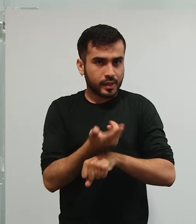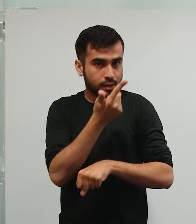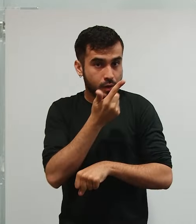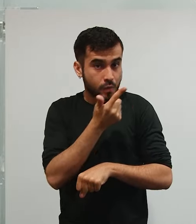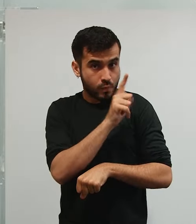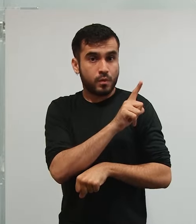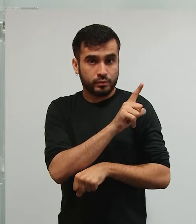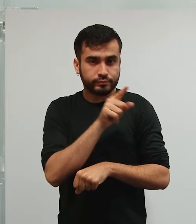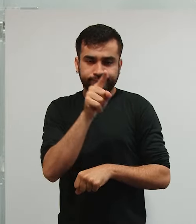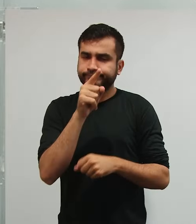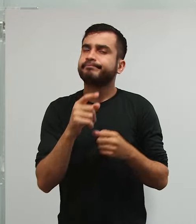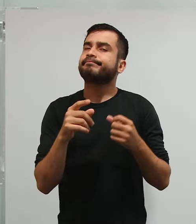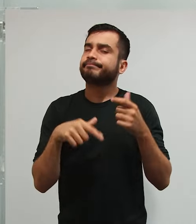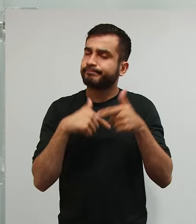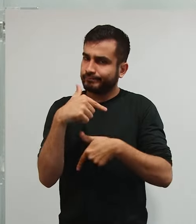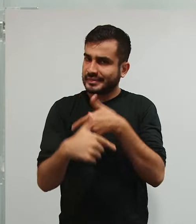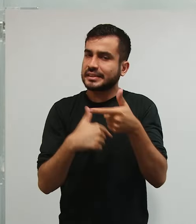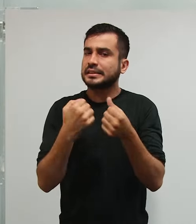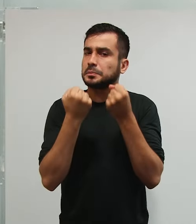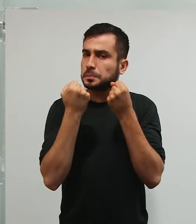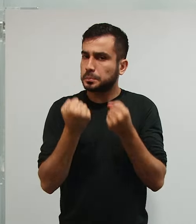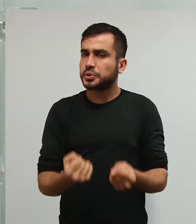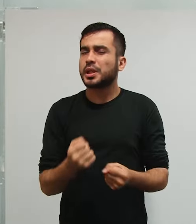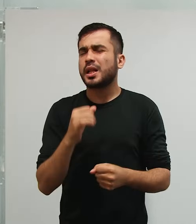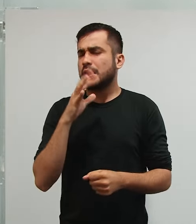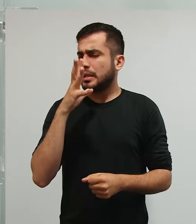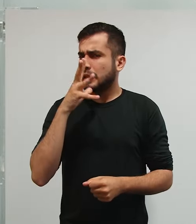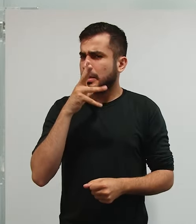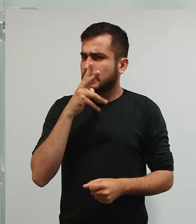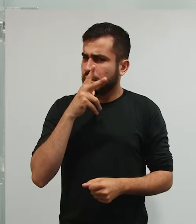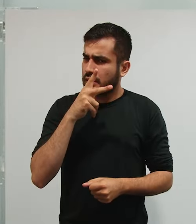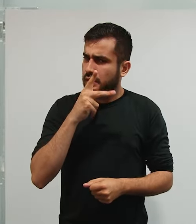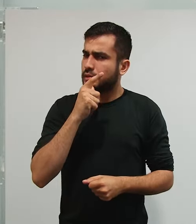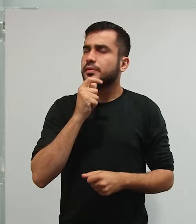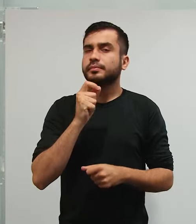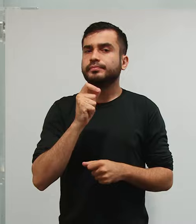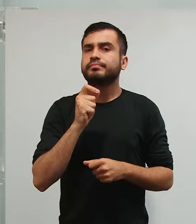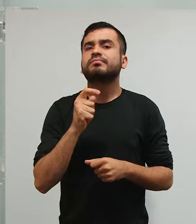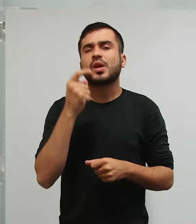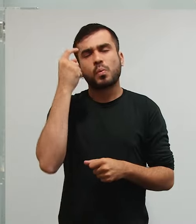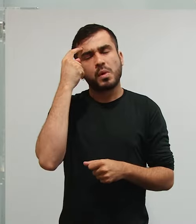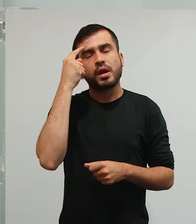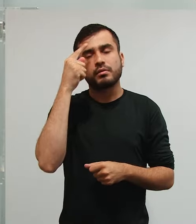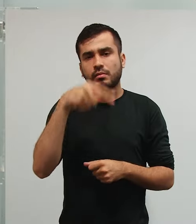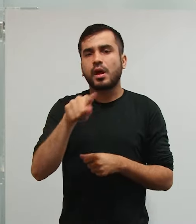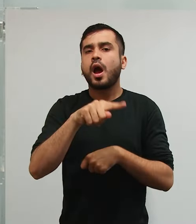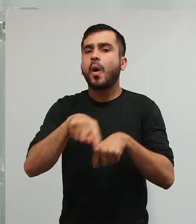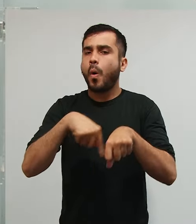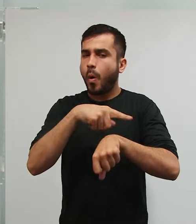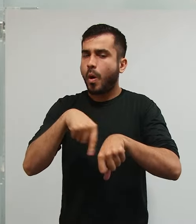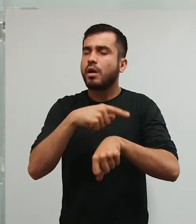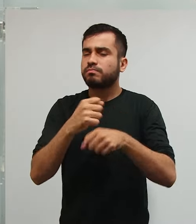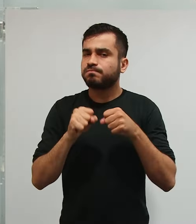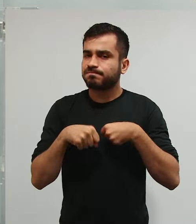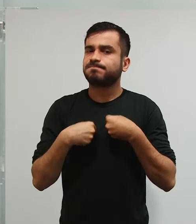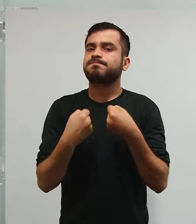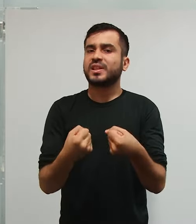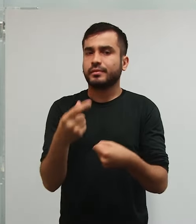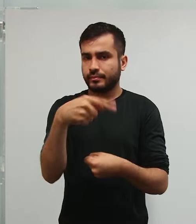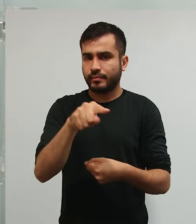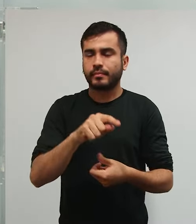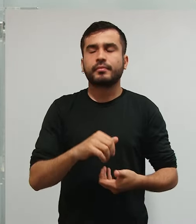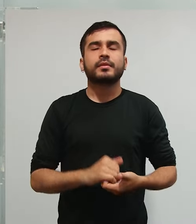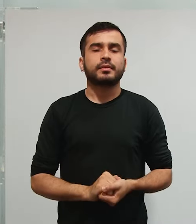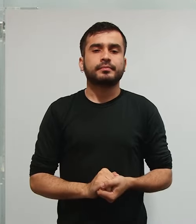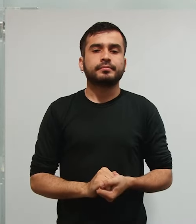as demais fundamentações das demais disciplinas. Portanto, como eu falei, é um trabalho denso, é um trabalho que vai demorar, vai